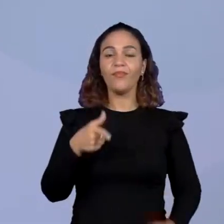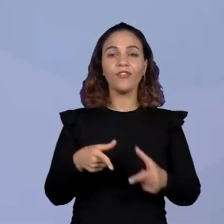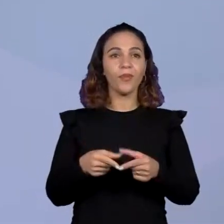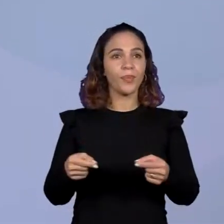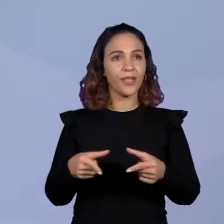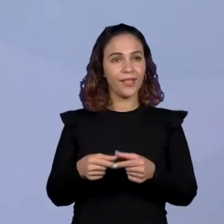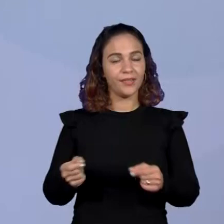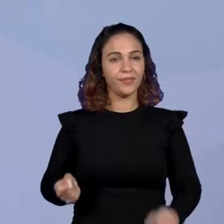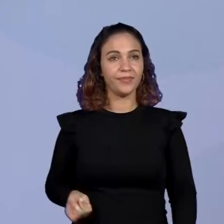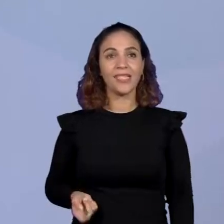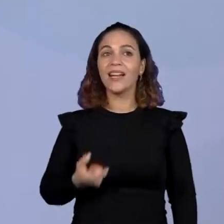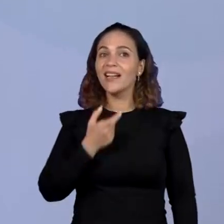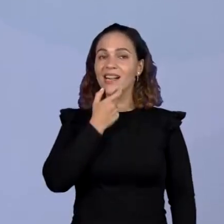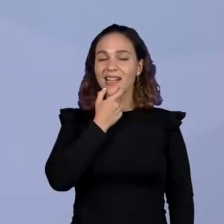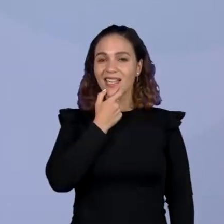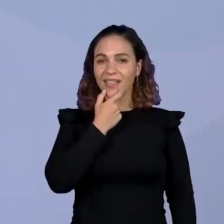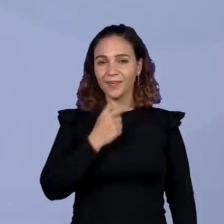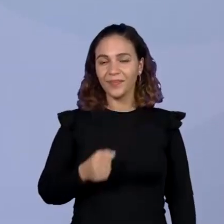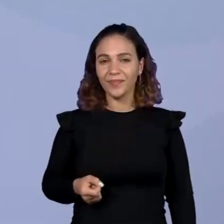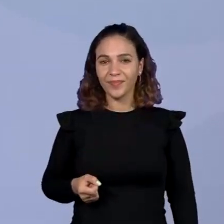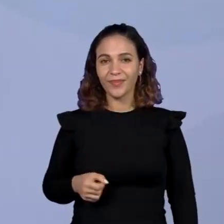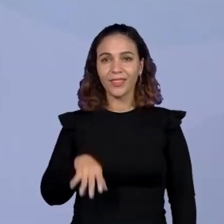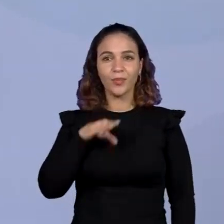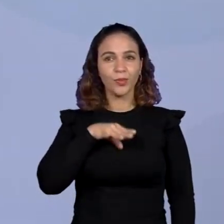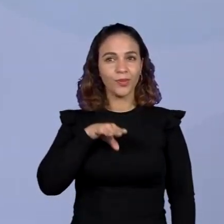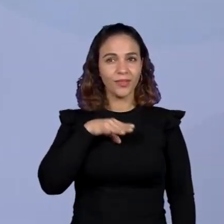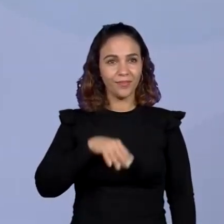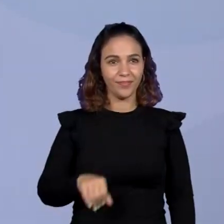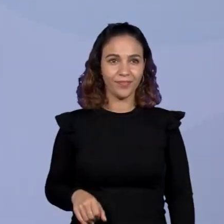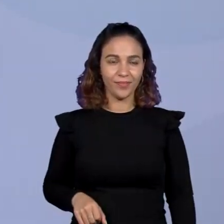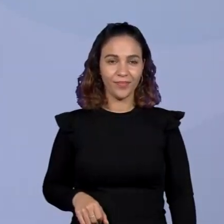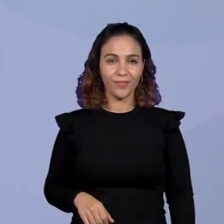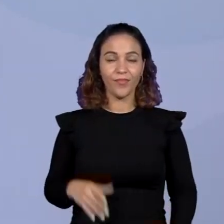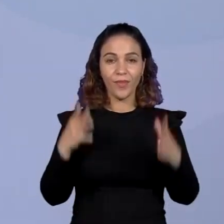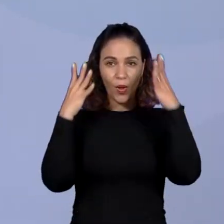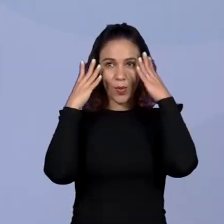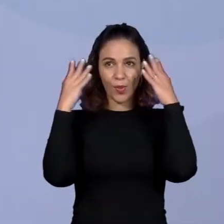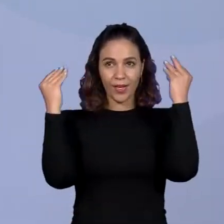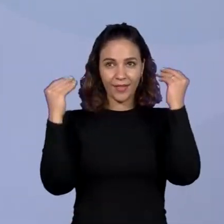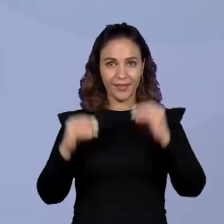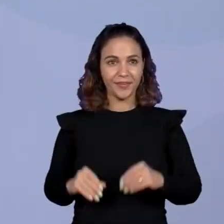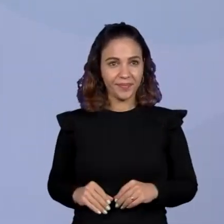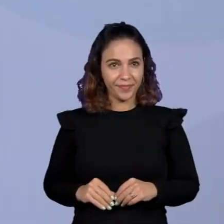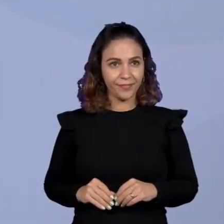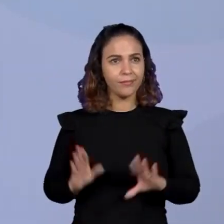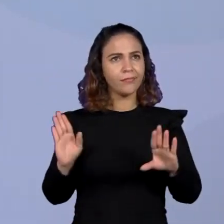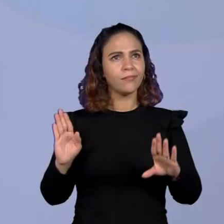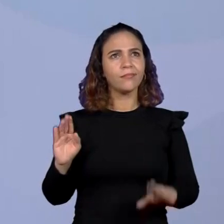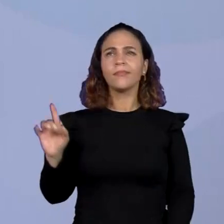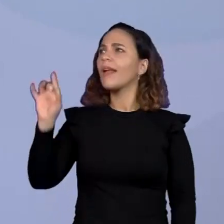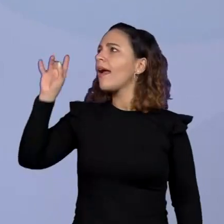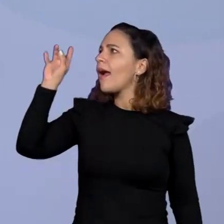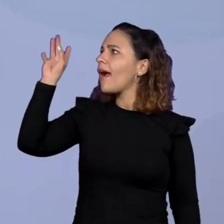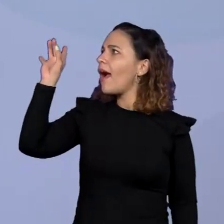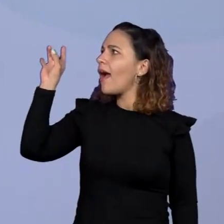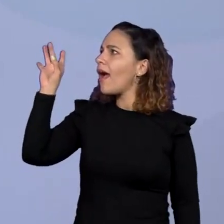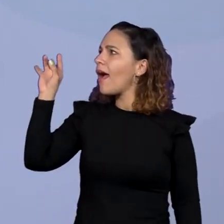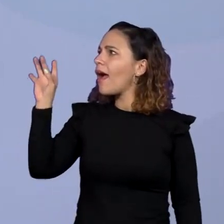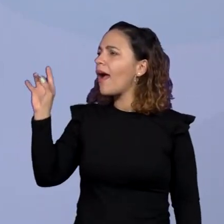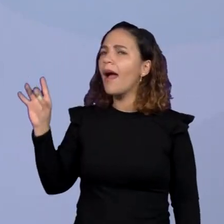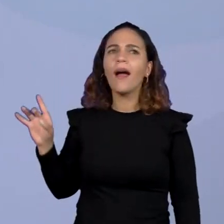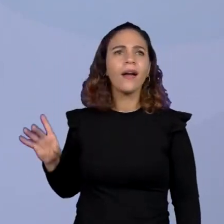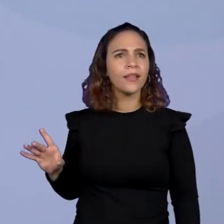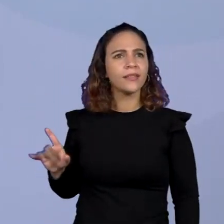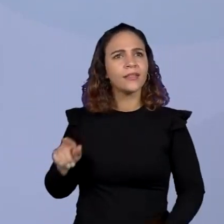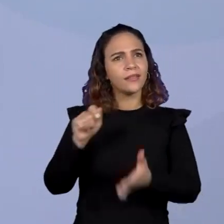japonês, inglês, português, holandês. Eu tenho